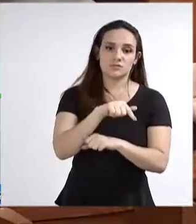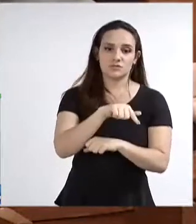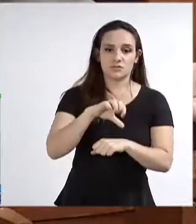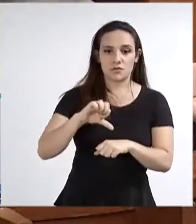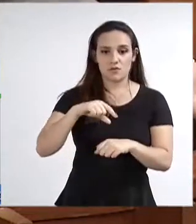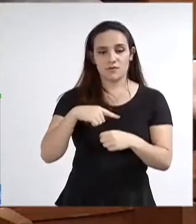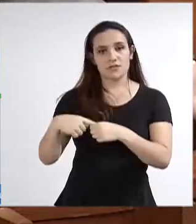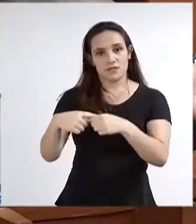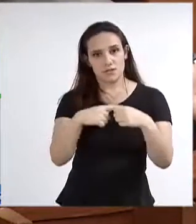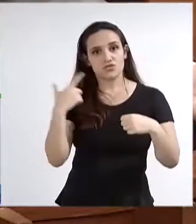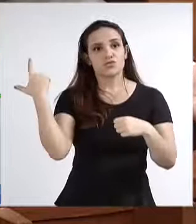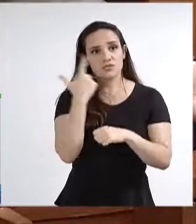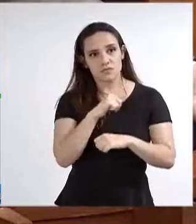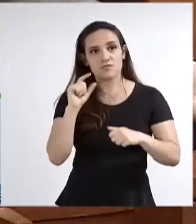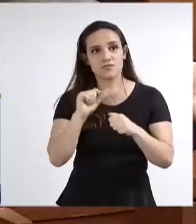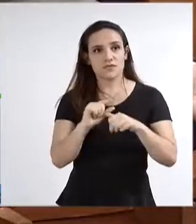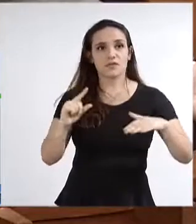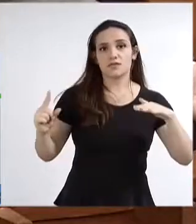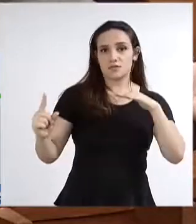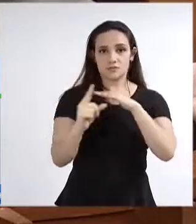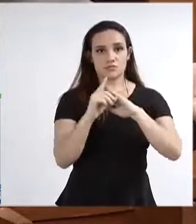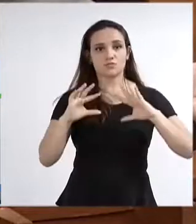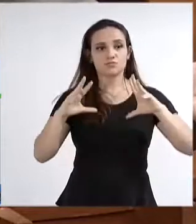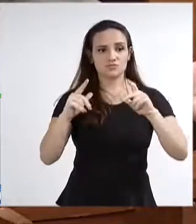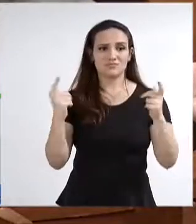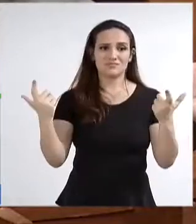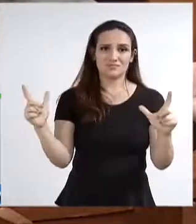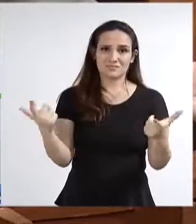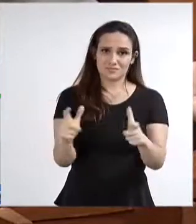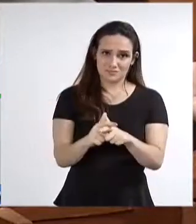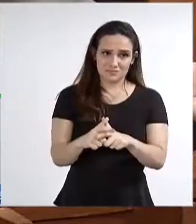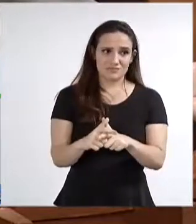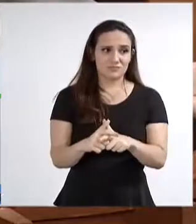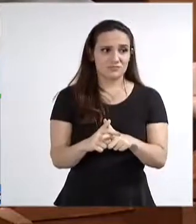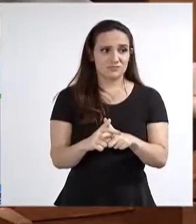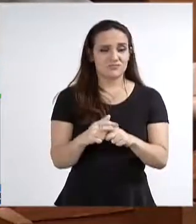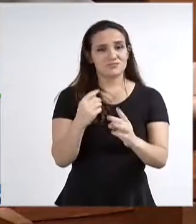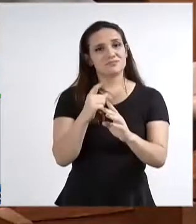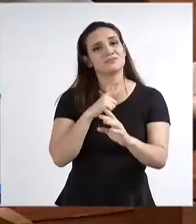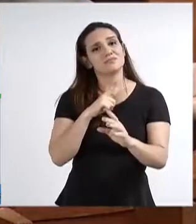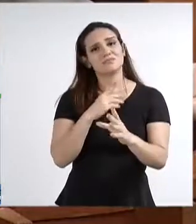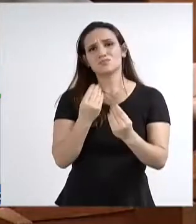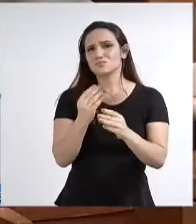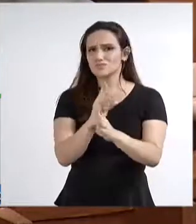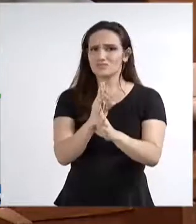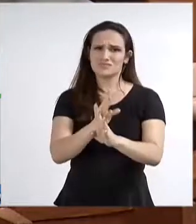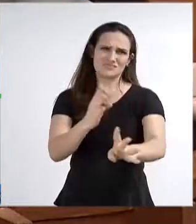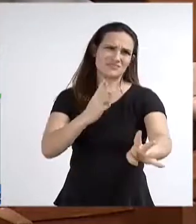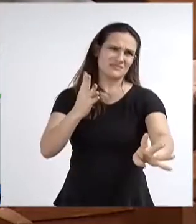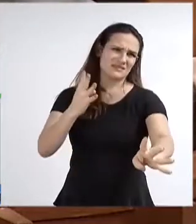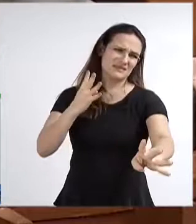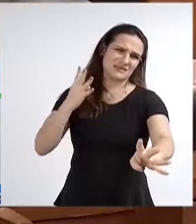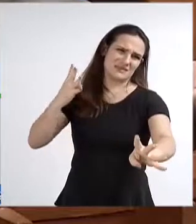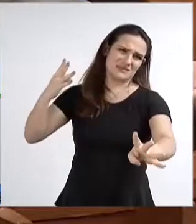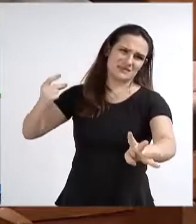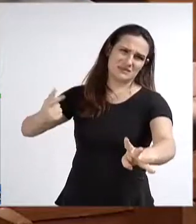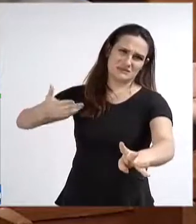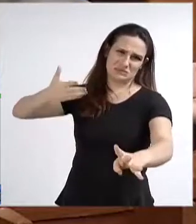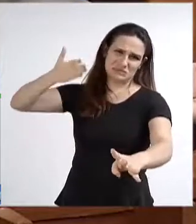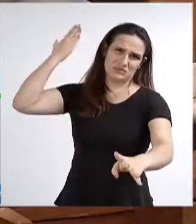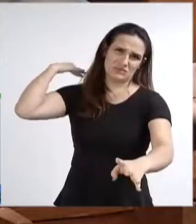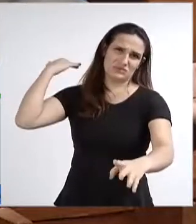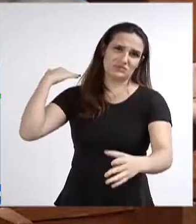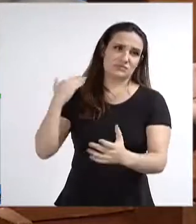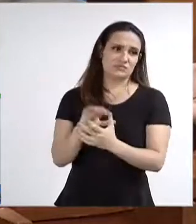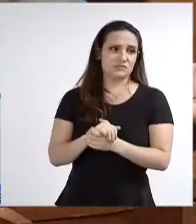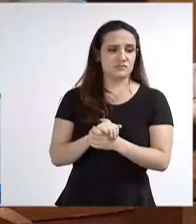estado, né, que possa zerar ou reduzir muito a fila que era imensa, né, quando